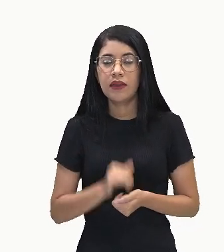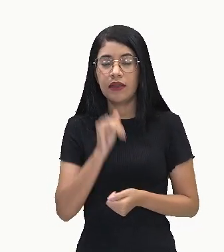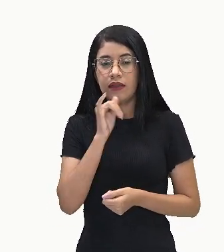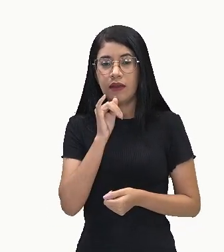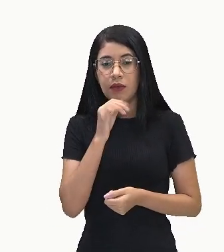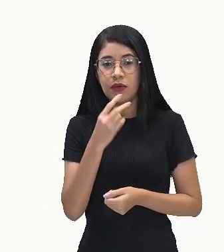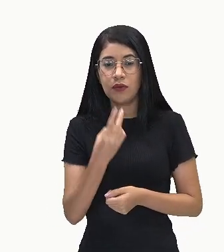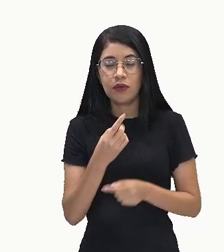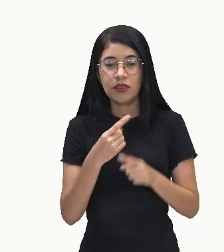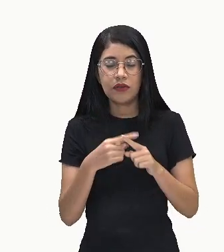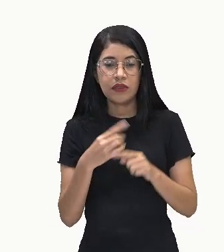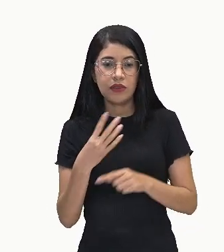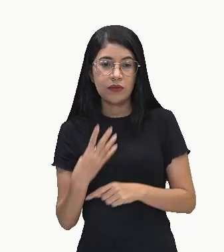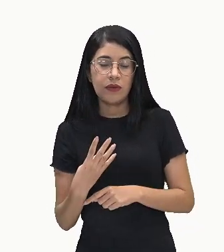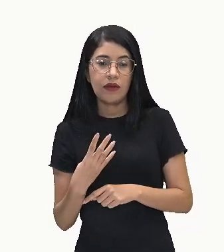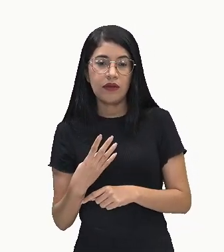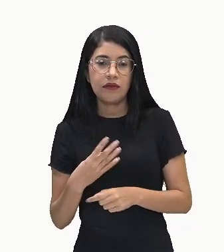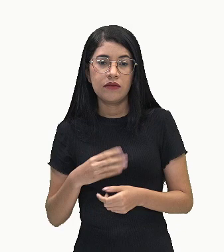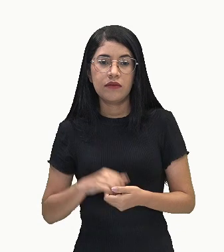né, foi